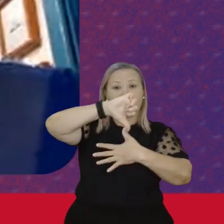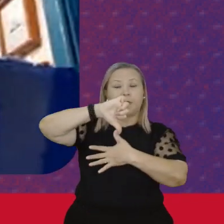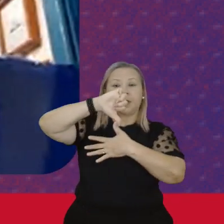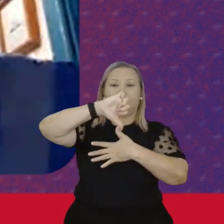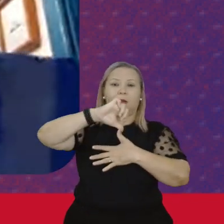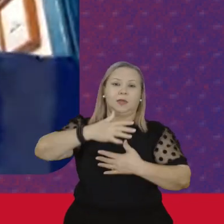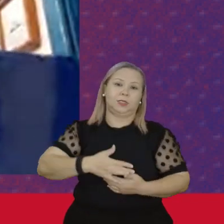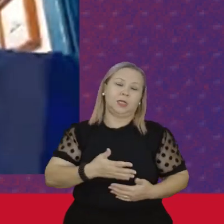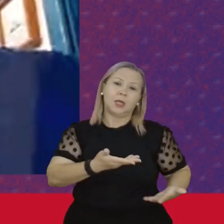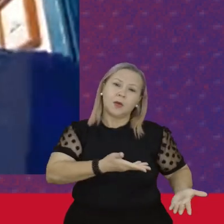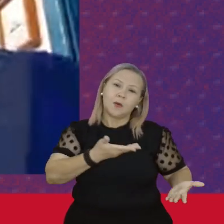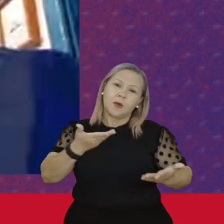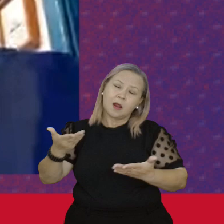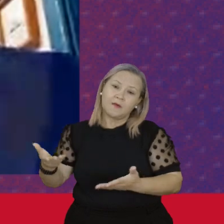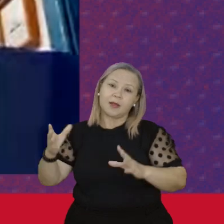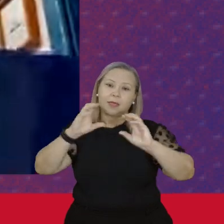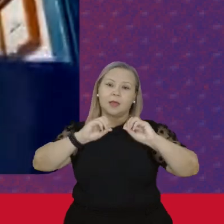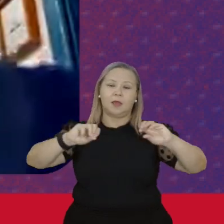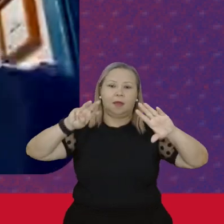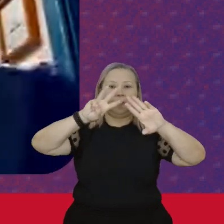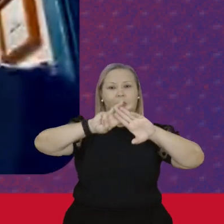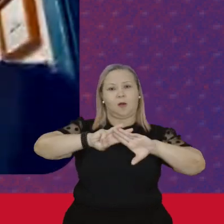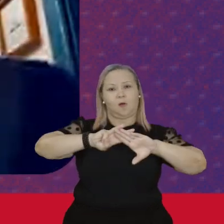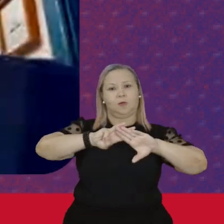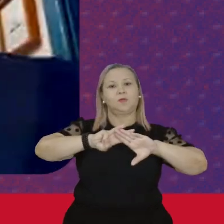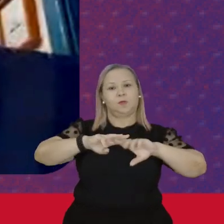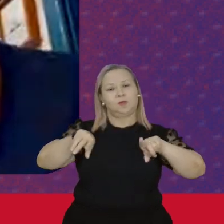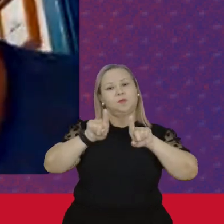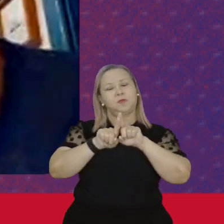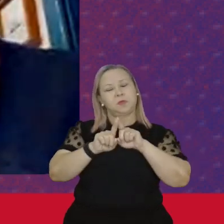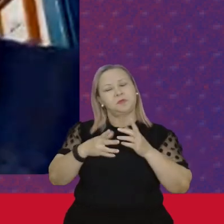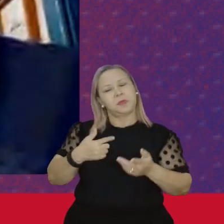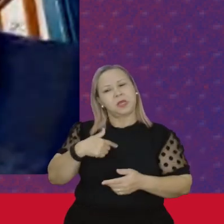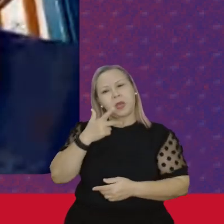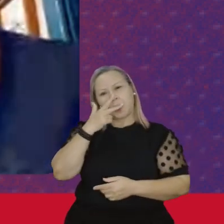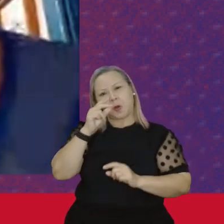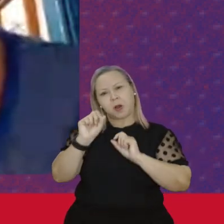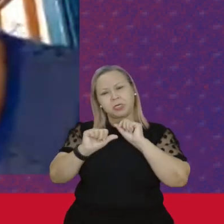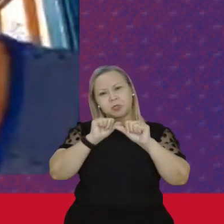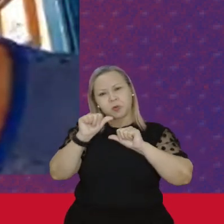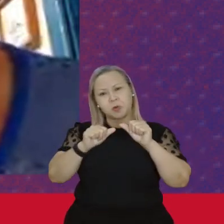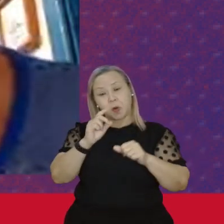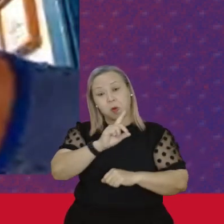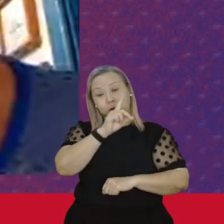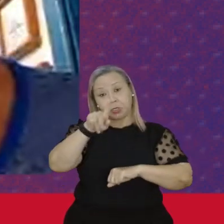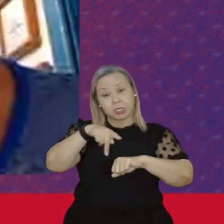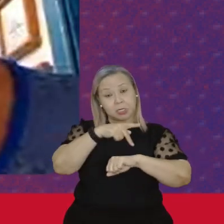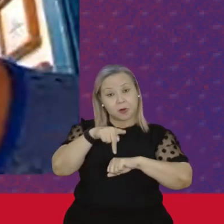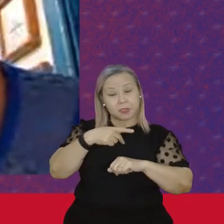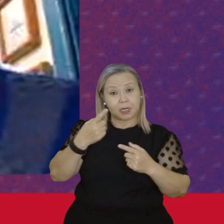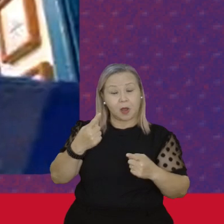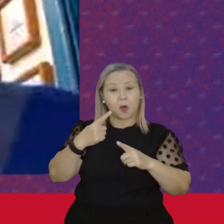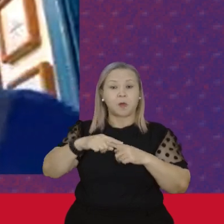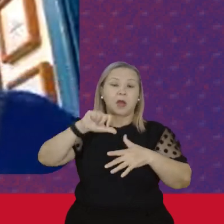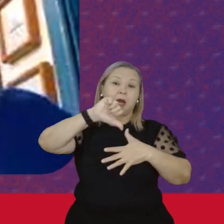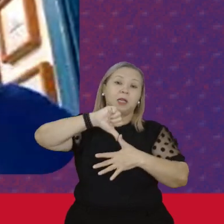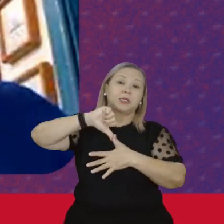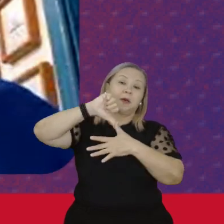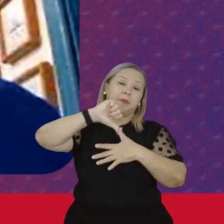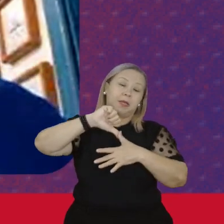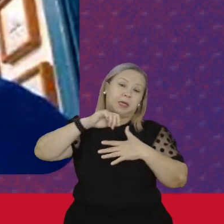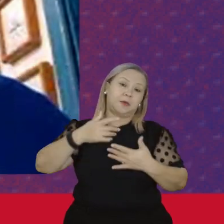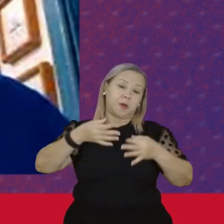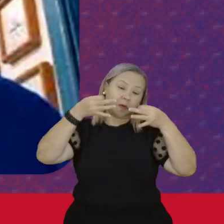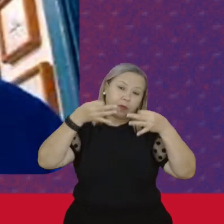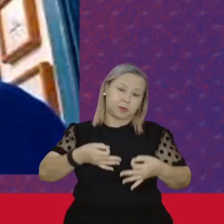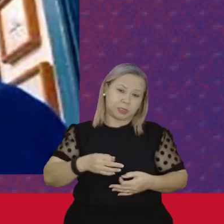levado até para as Nações Unidas. Eu tenho a impressão que se tornou um dia internacional, que é latino-americano, nós temos certeza